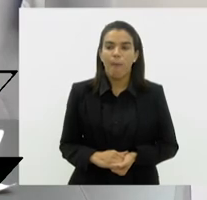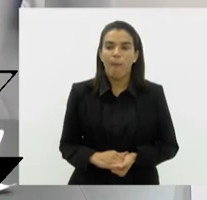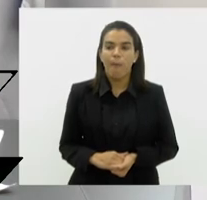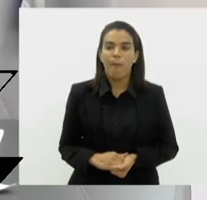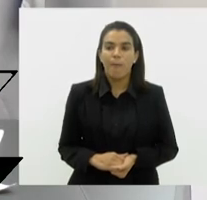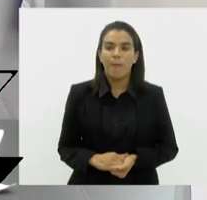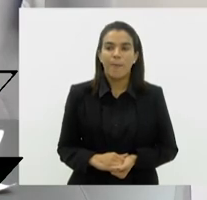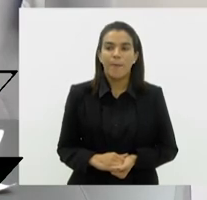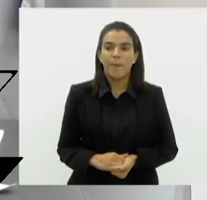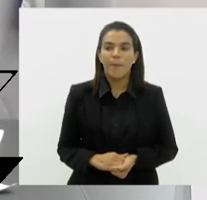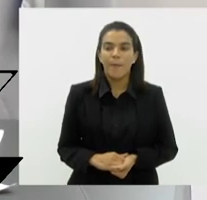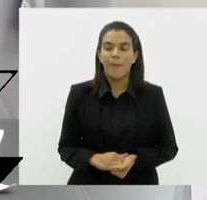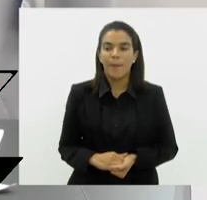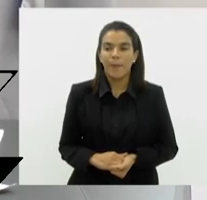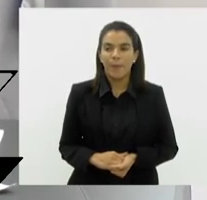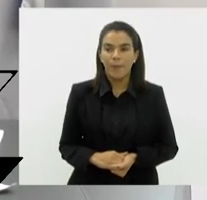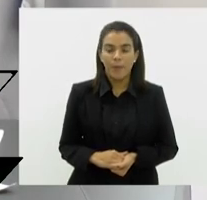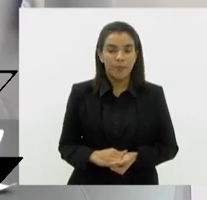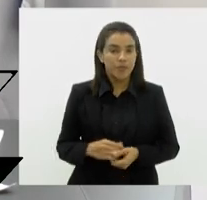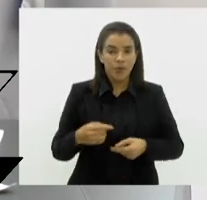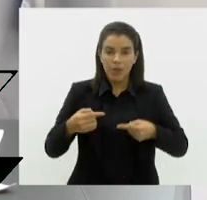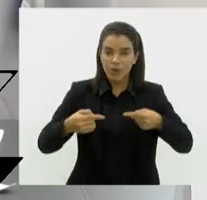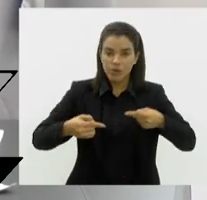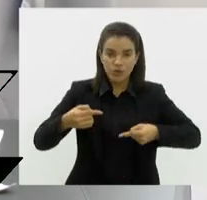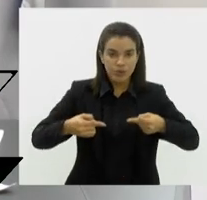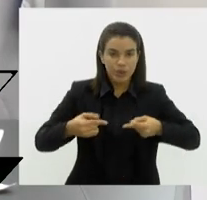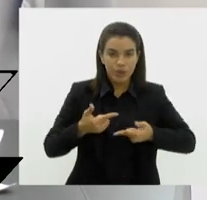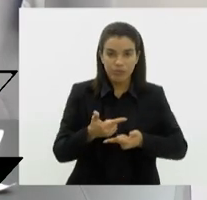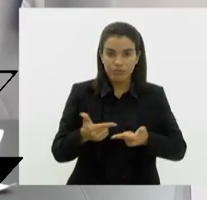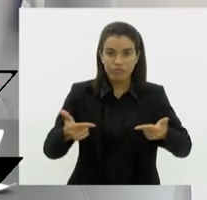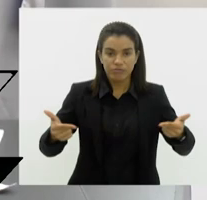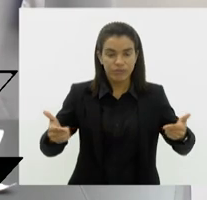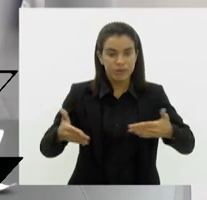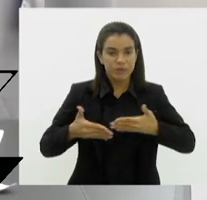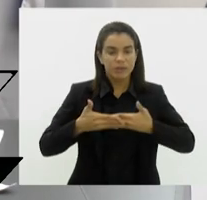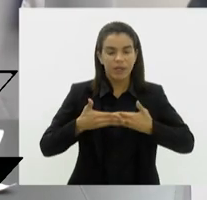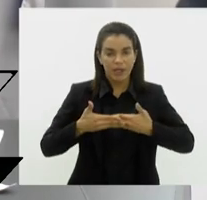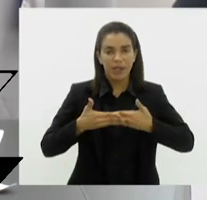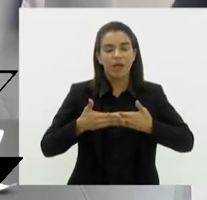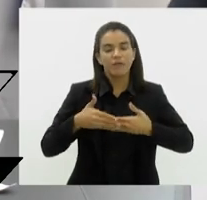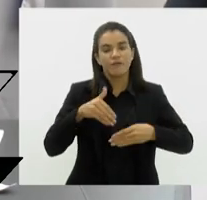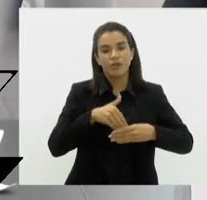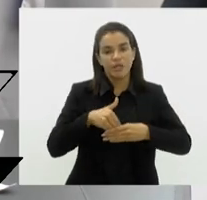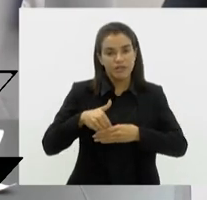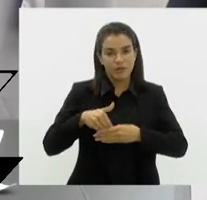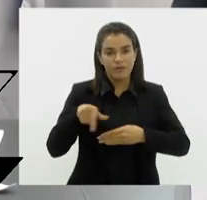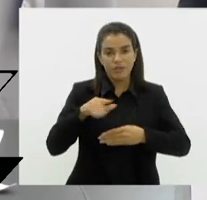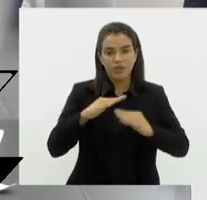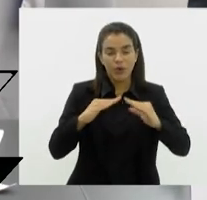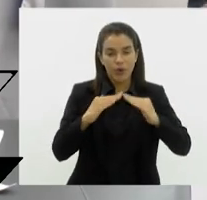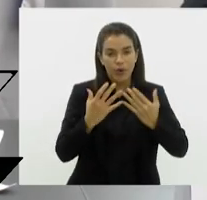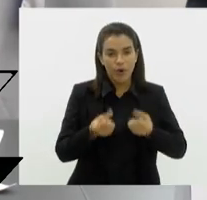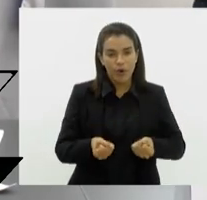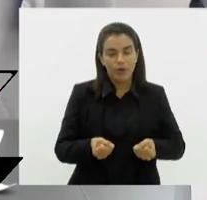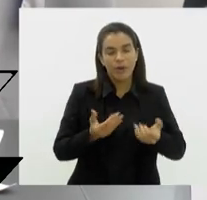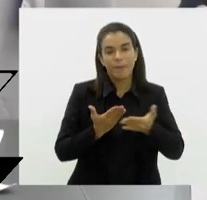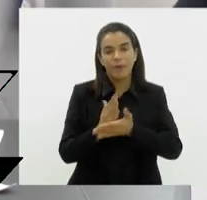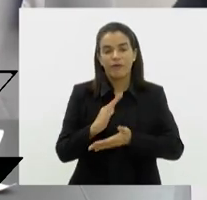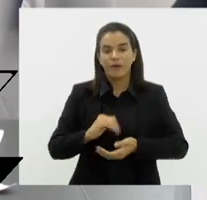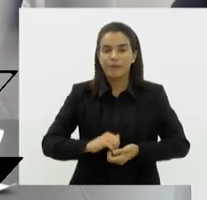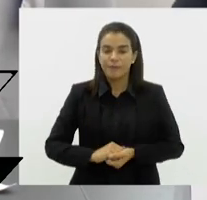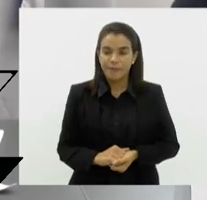Então, não havendo quem queira discutir, é encerrada a discussão. Em votação, senhores que aprovam, permaneçam como estão,